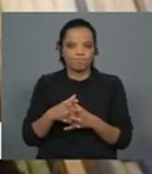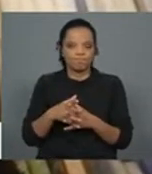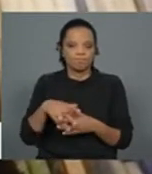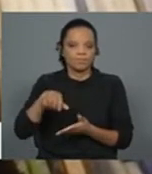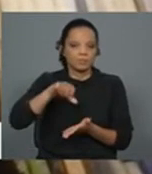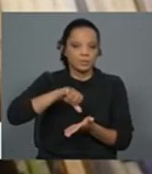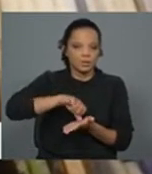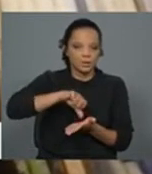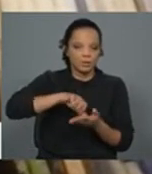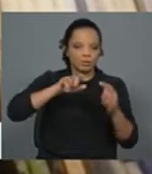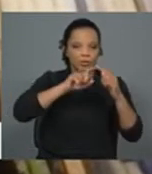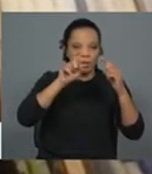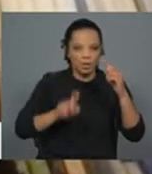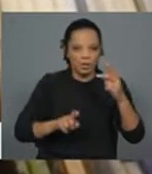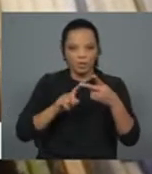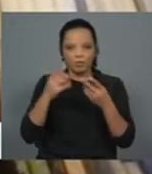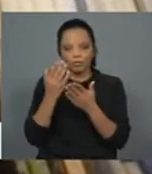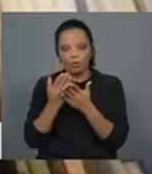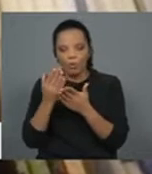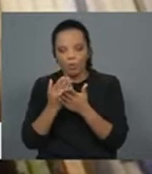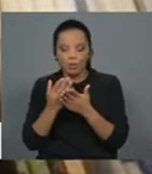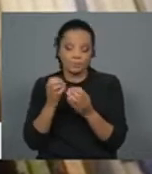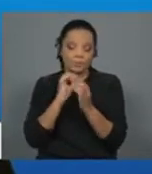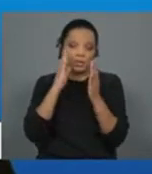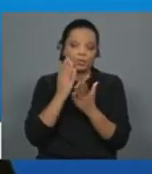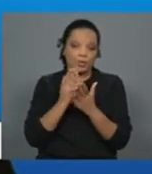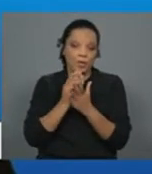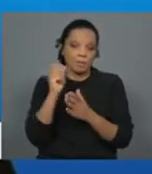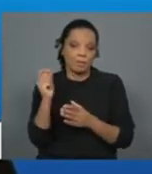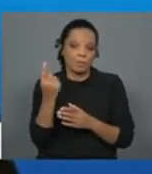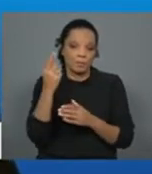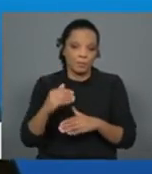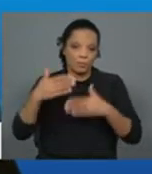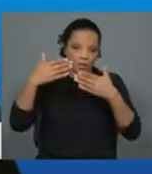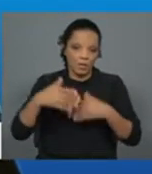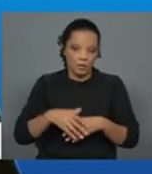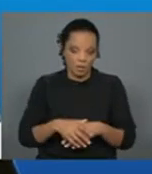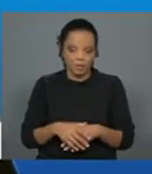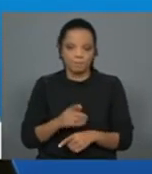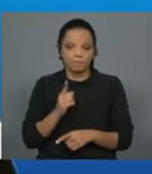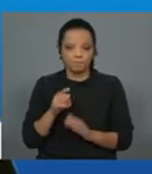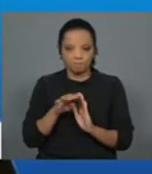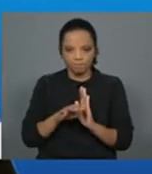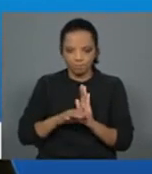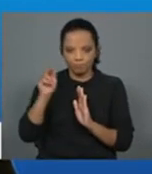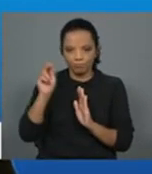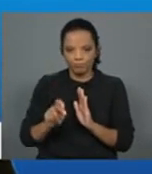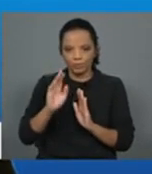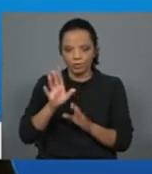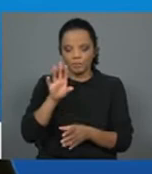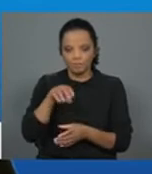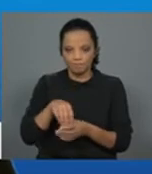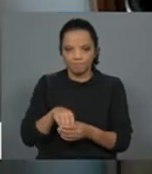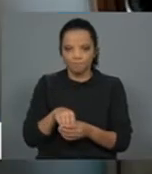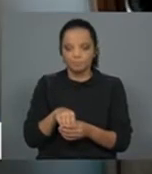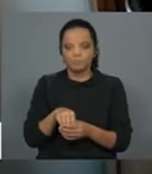de dia, pode ser escolas, claro que é a primeira prioridade, apesar deste programa já estar incluído, portanto,